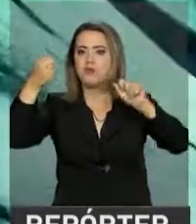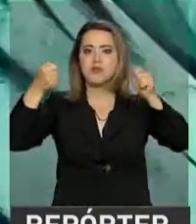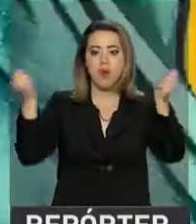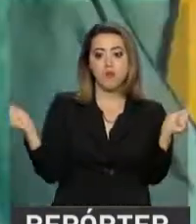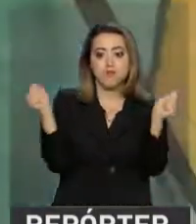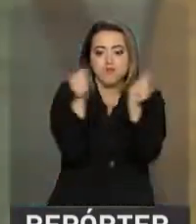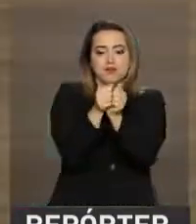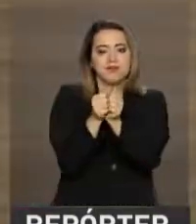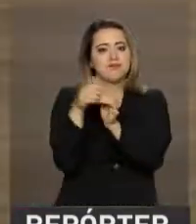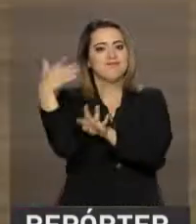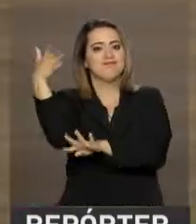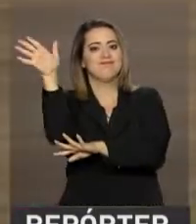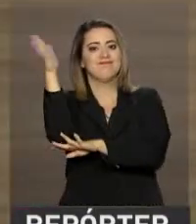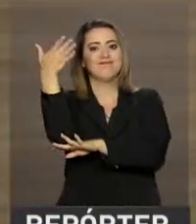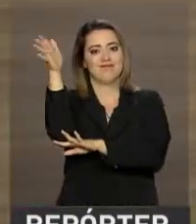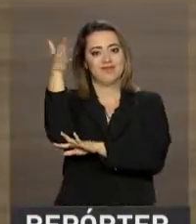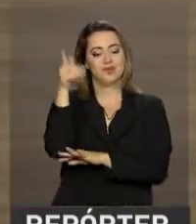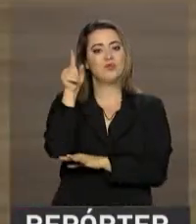Portanto,